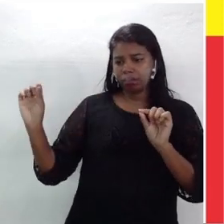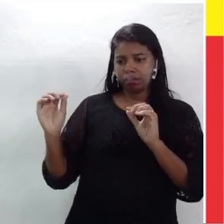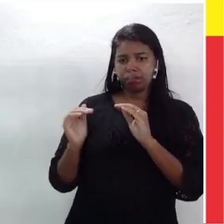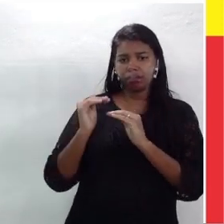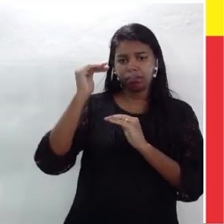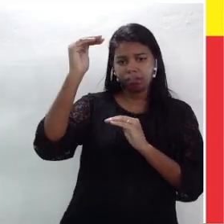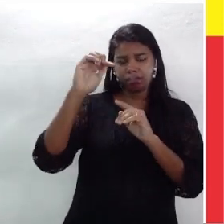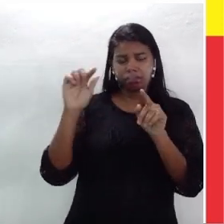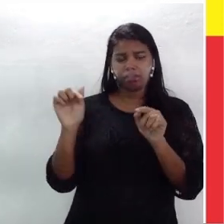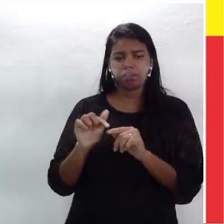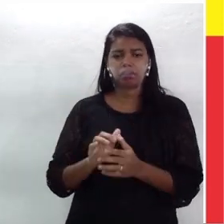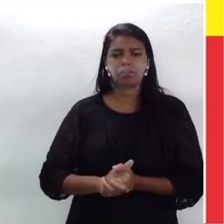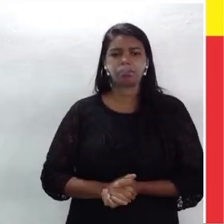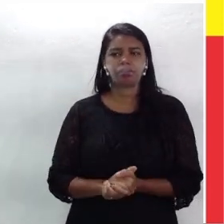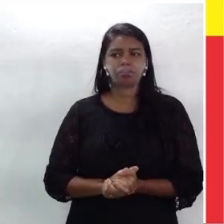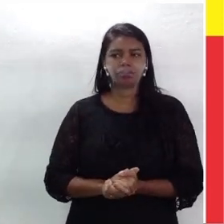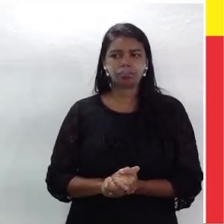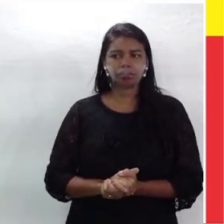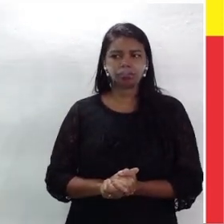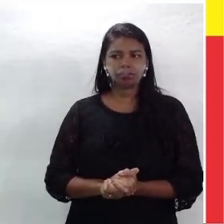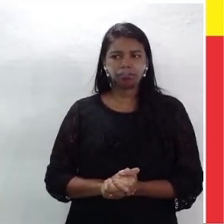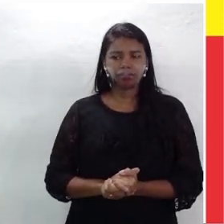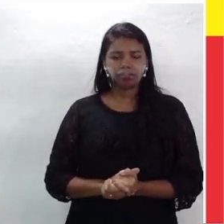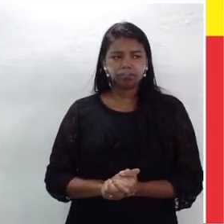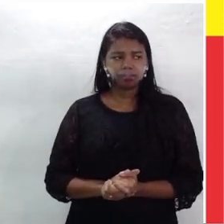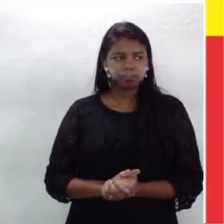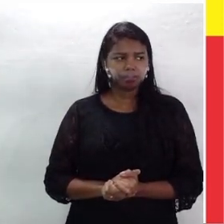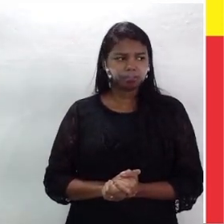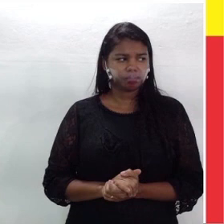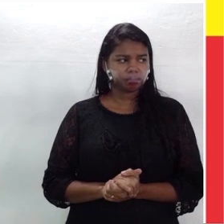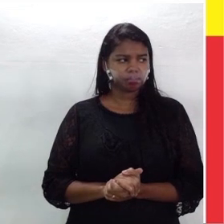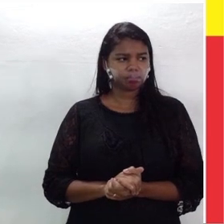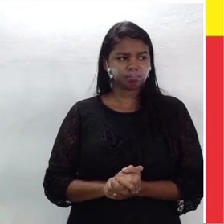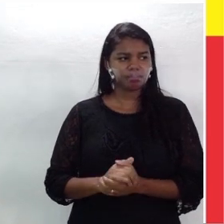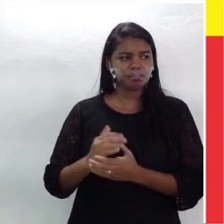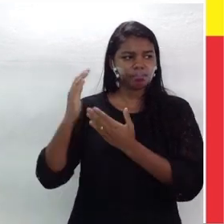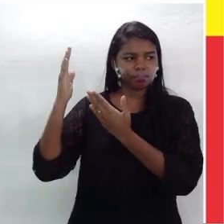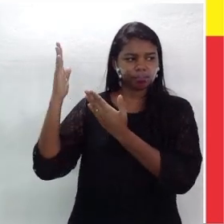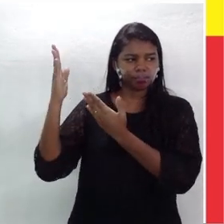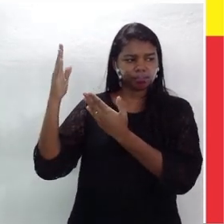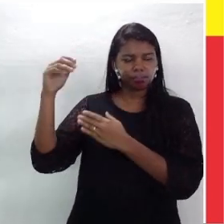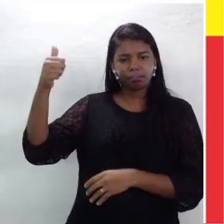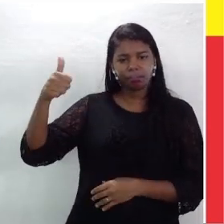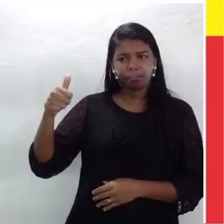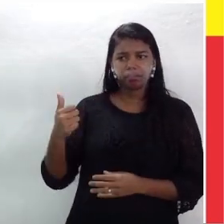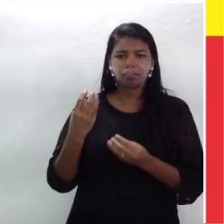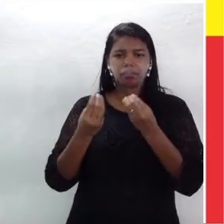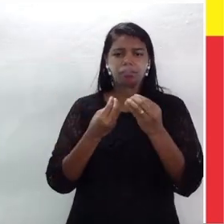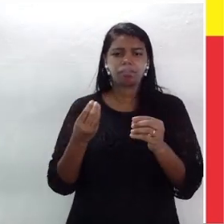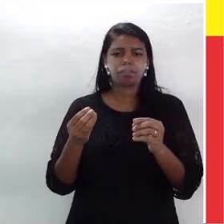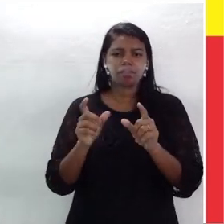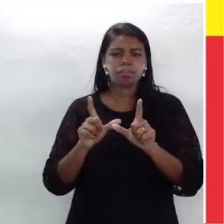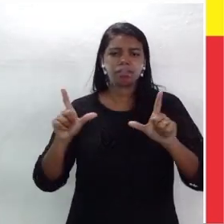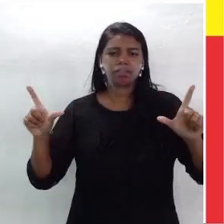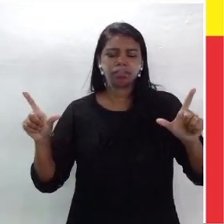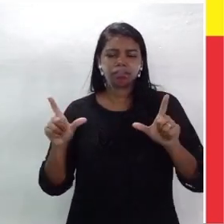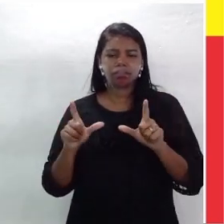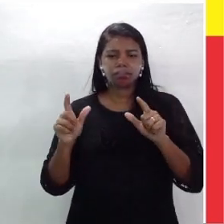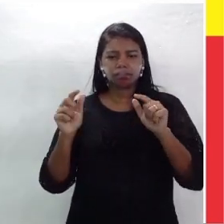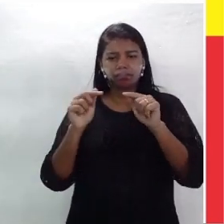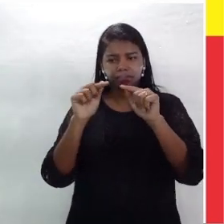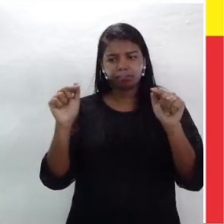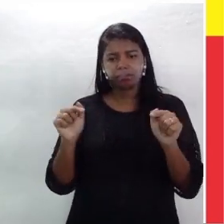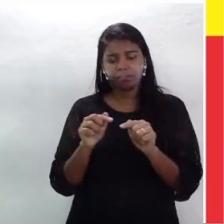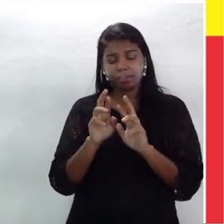ao cubo. E aqui a gente vai ver como é o volume do bloco retangular. Ele